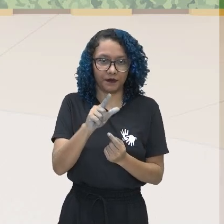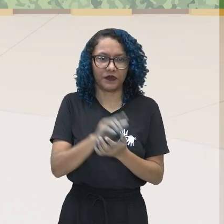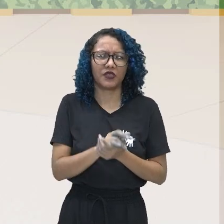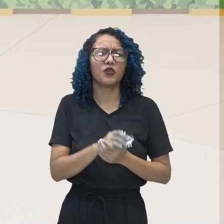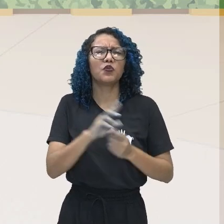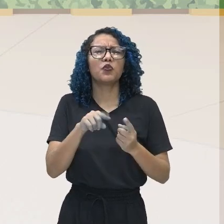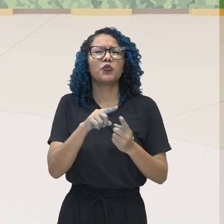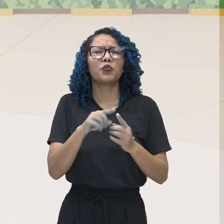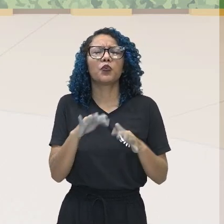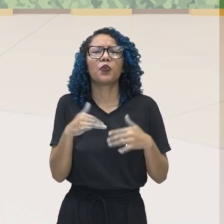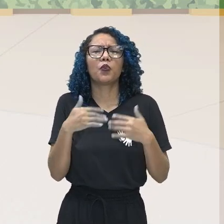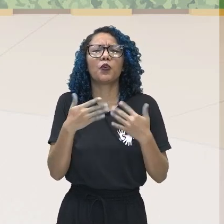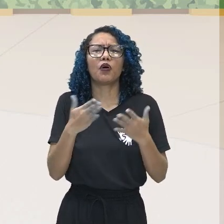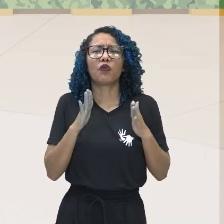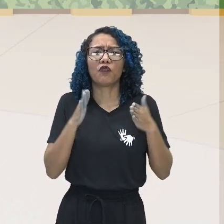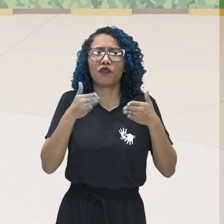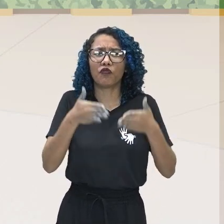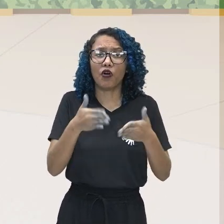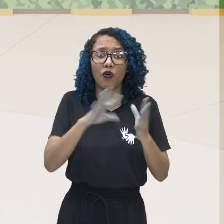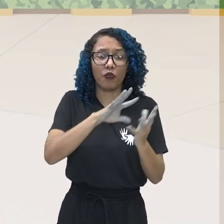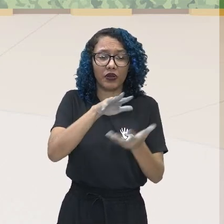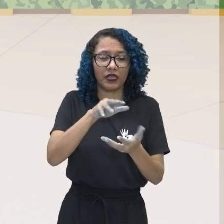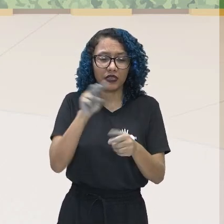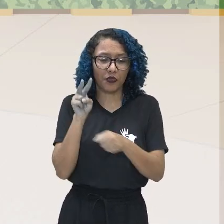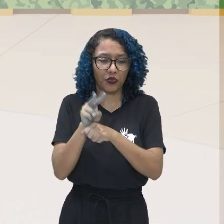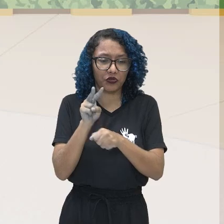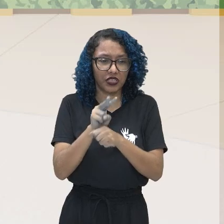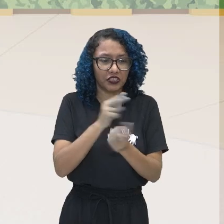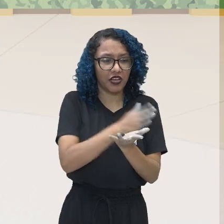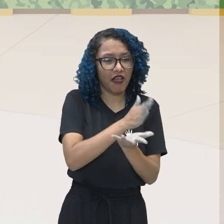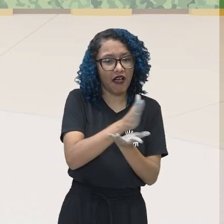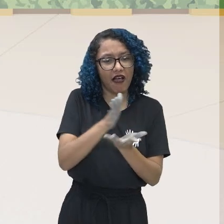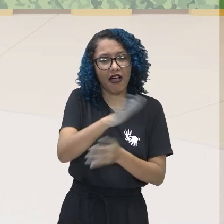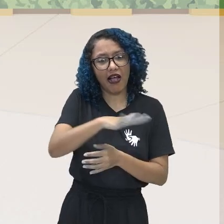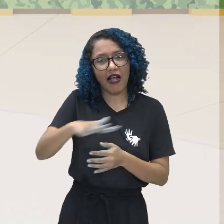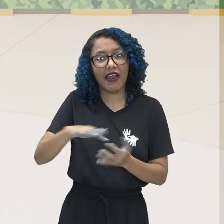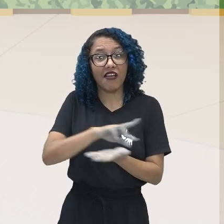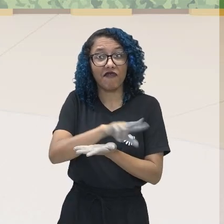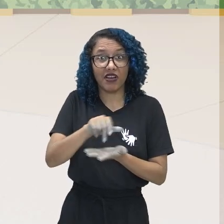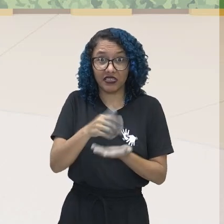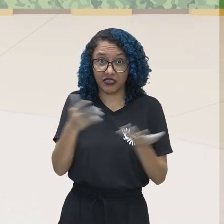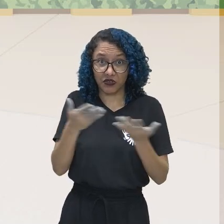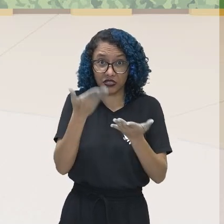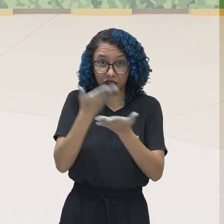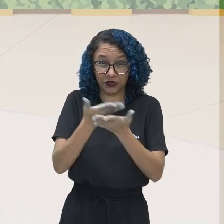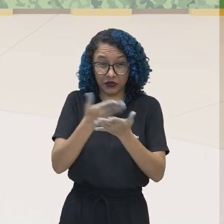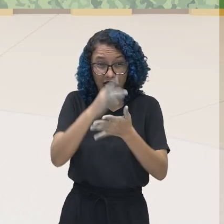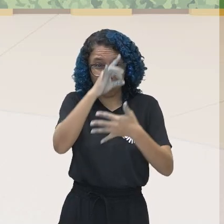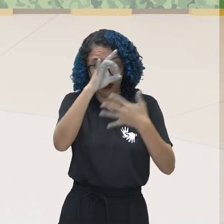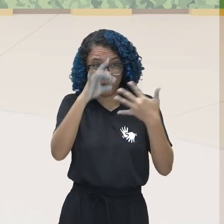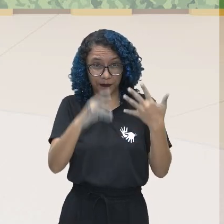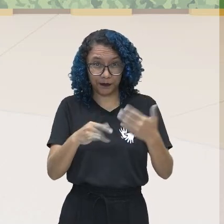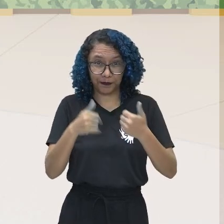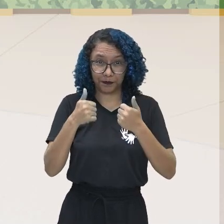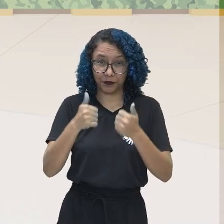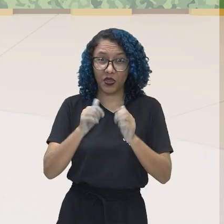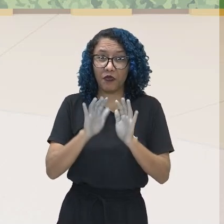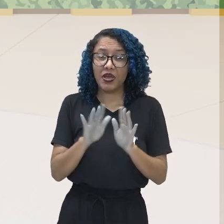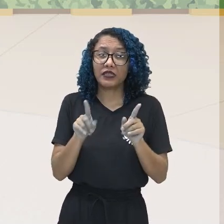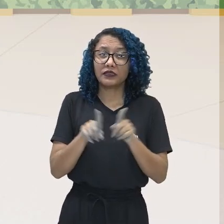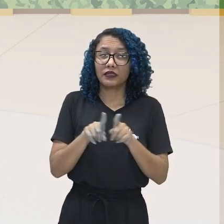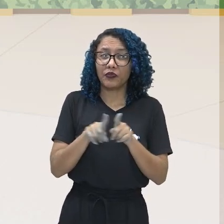o nosso planeta como um todo em vários aspectos e nós vamos ver cada um deles aqui. Mas é